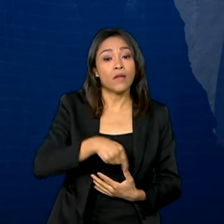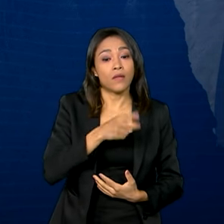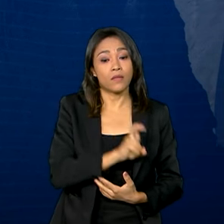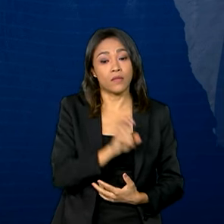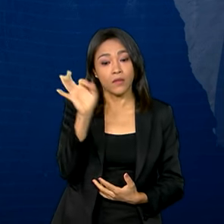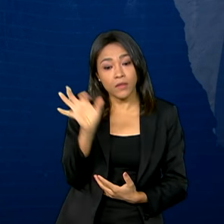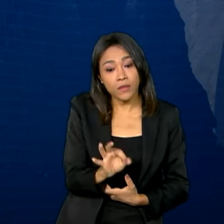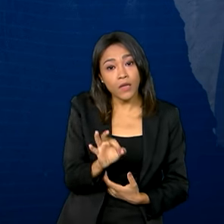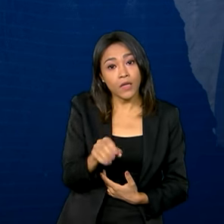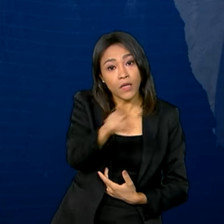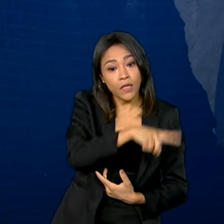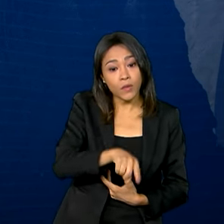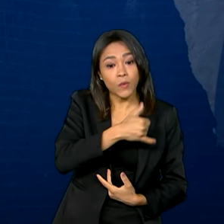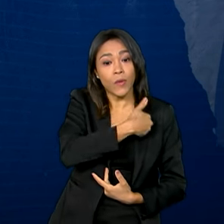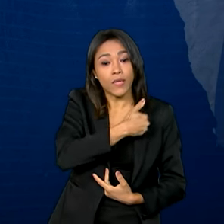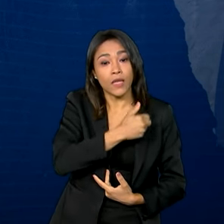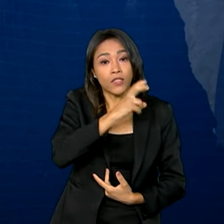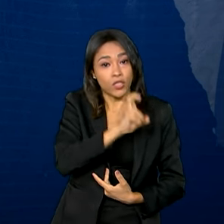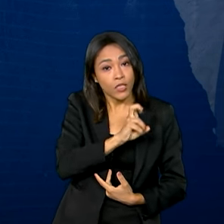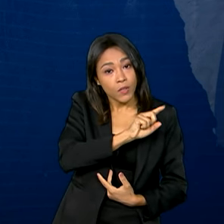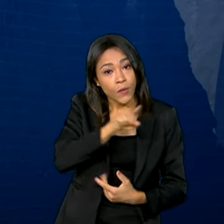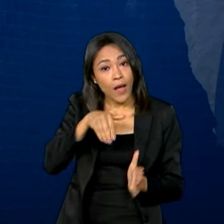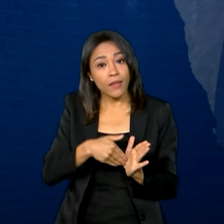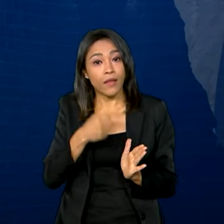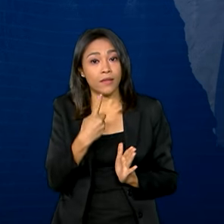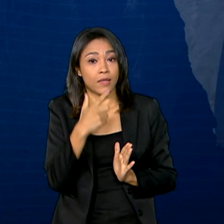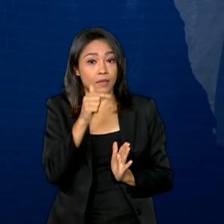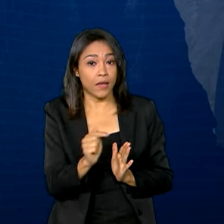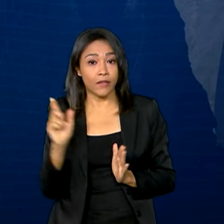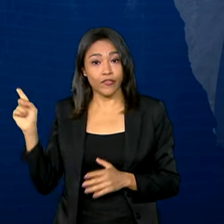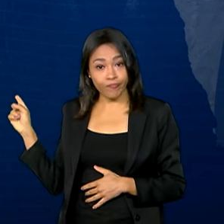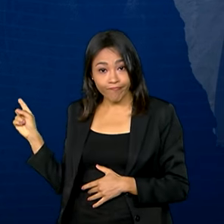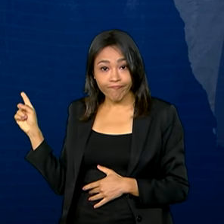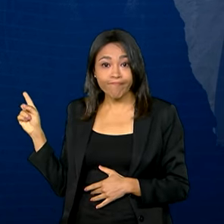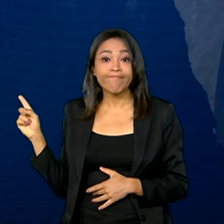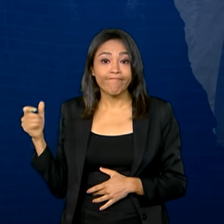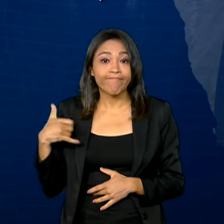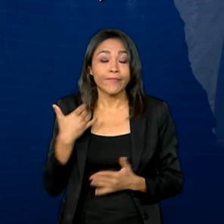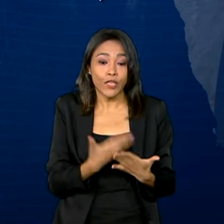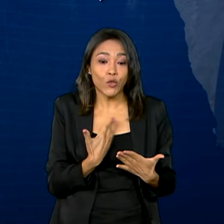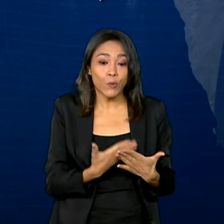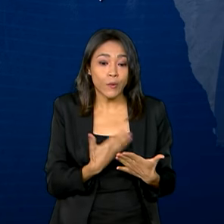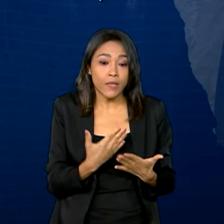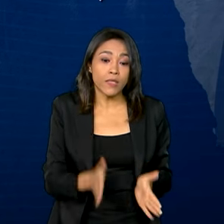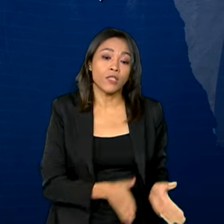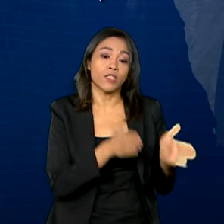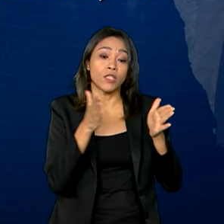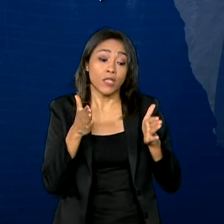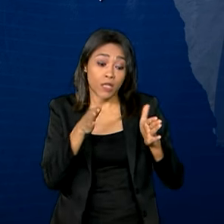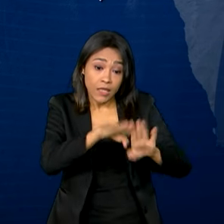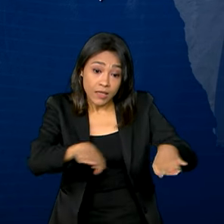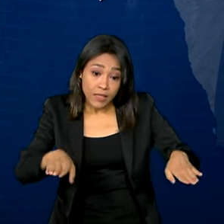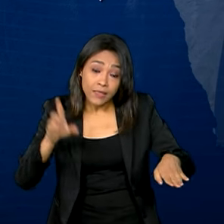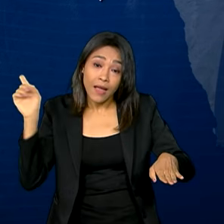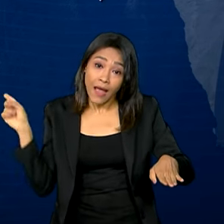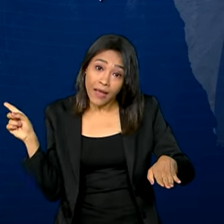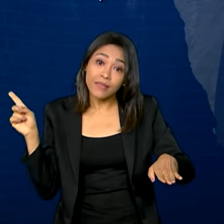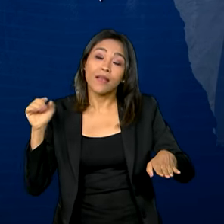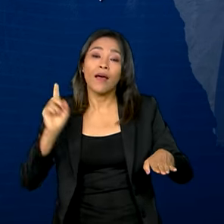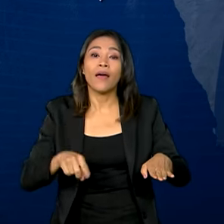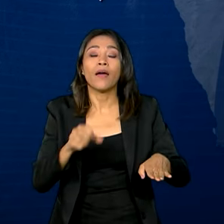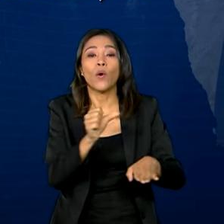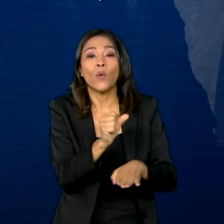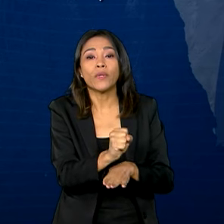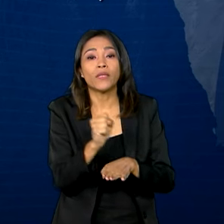97,5% da população de 5 a 17 anos de idade eram estudantes, entre os trabalhadores infantis, essa taxa era de